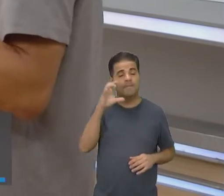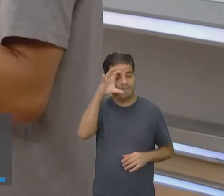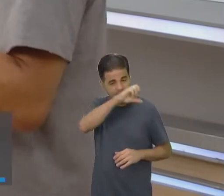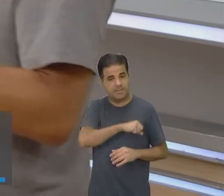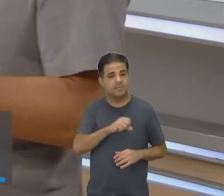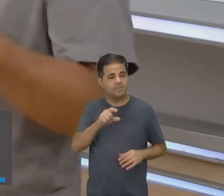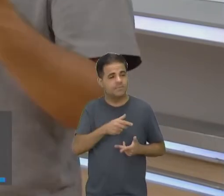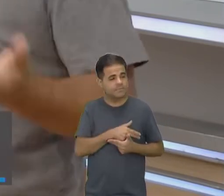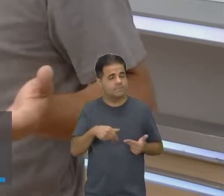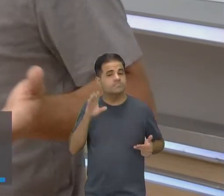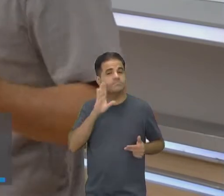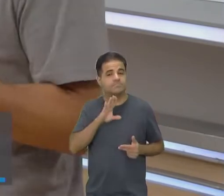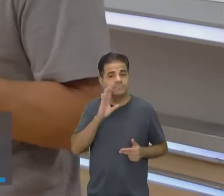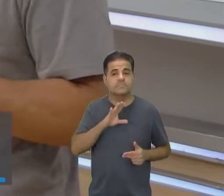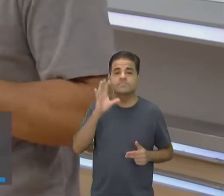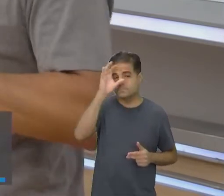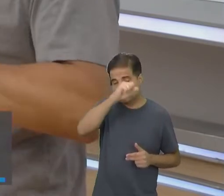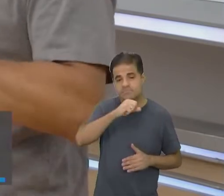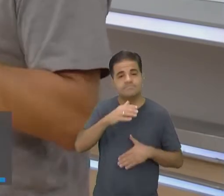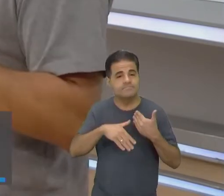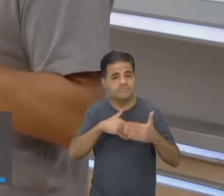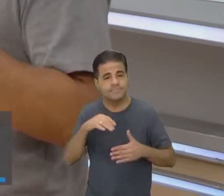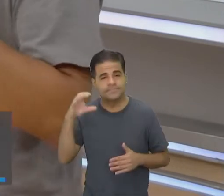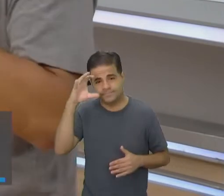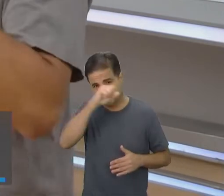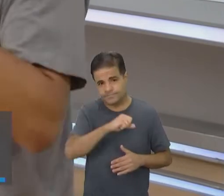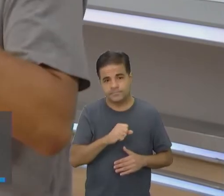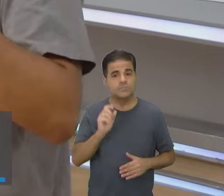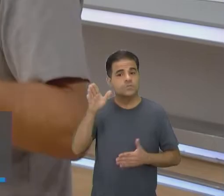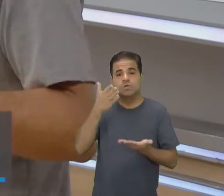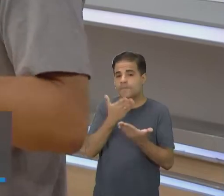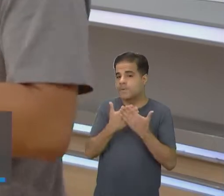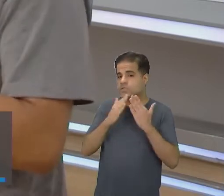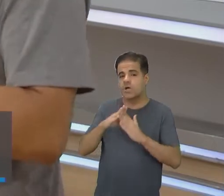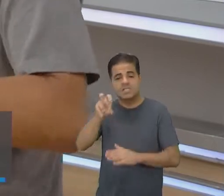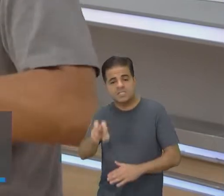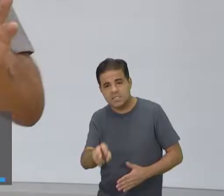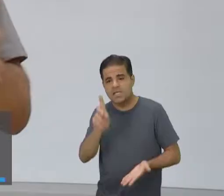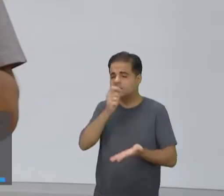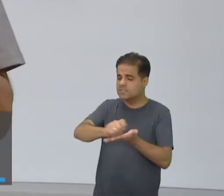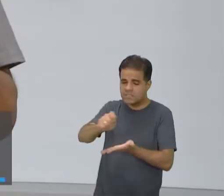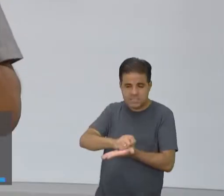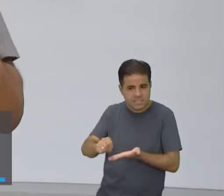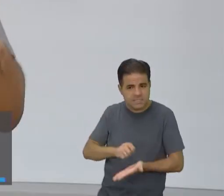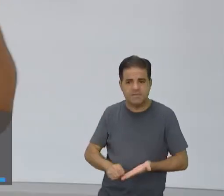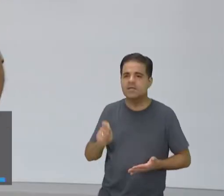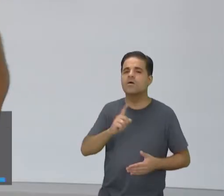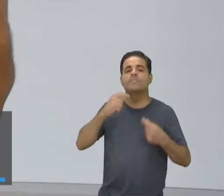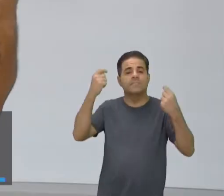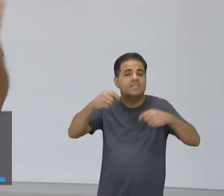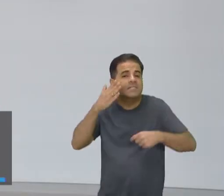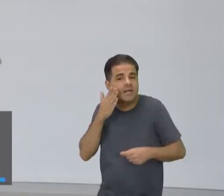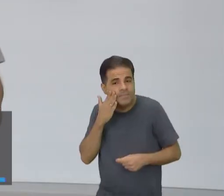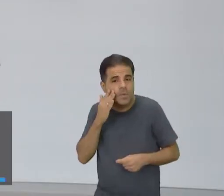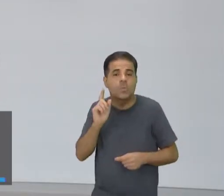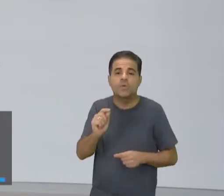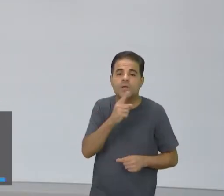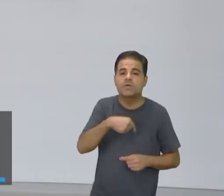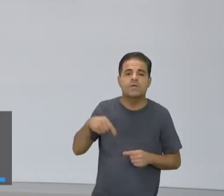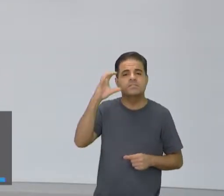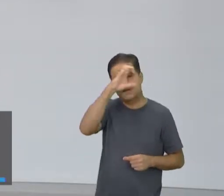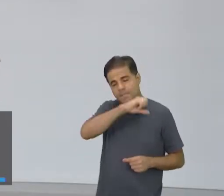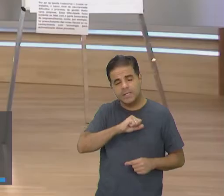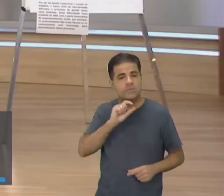isso, né? Aprender a aprender. Não é só ir para a escola, sentar e escrever, não. A gente tem que saber o que é que a gente está